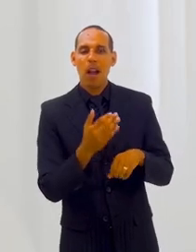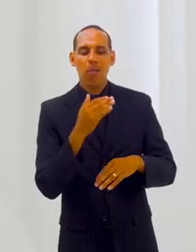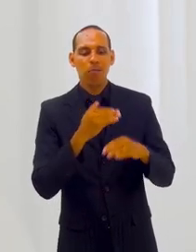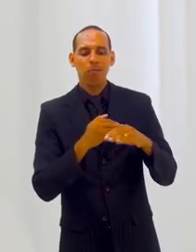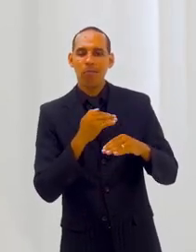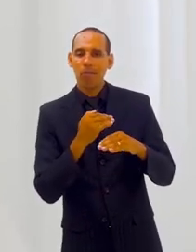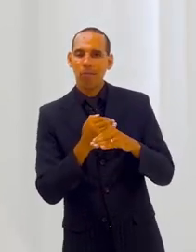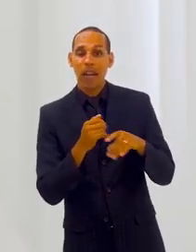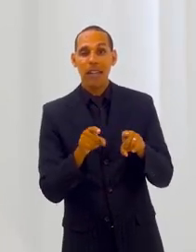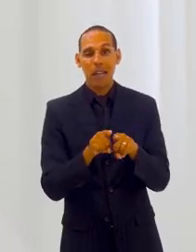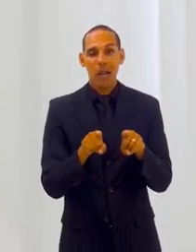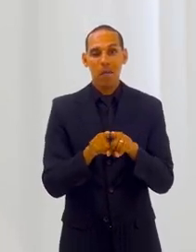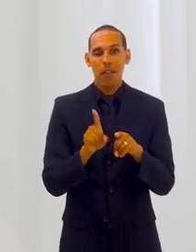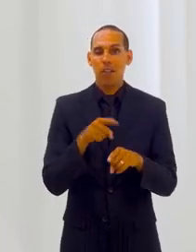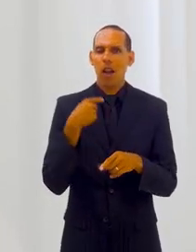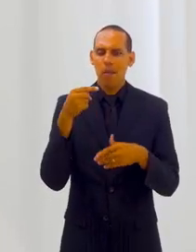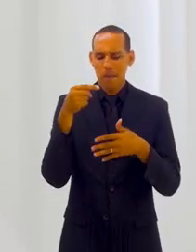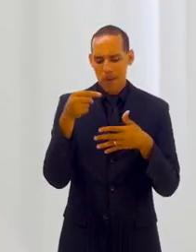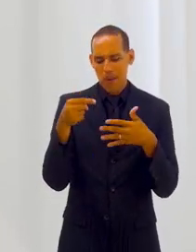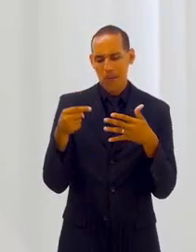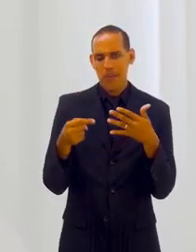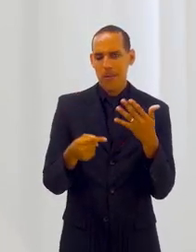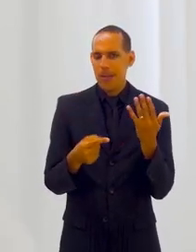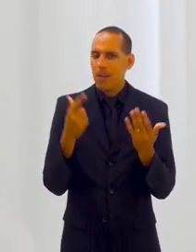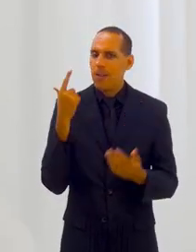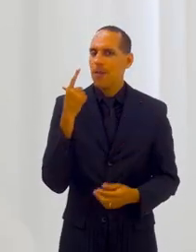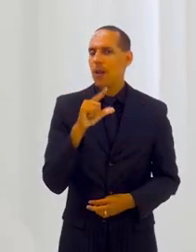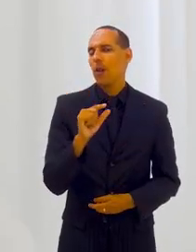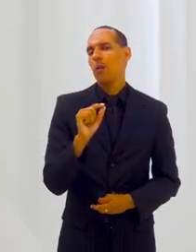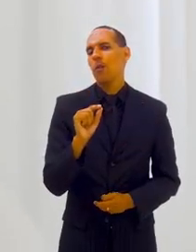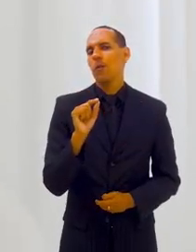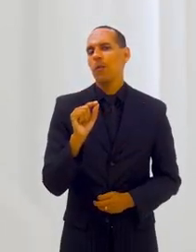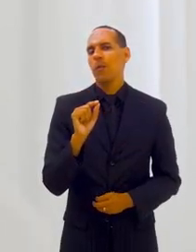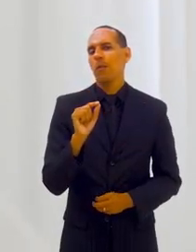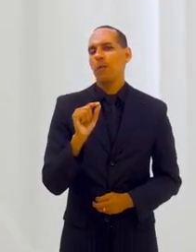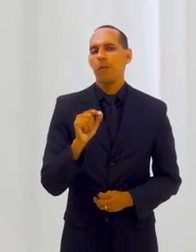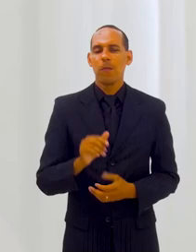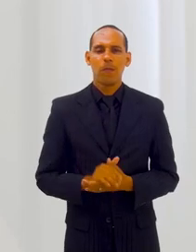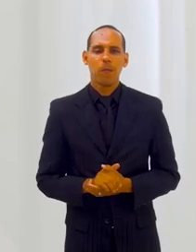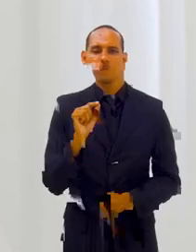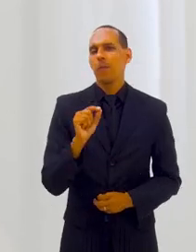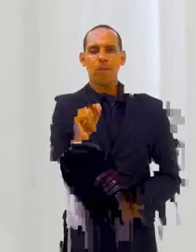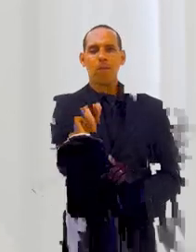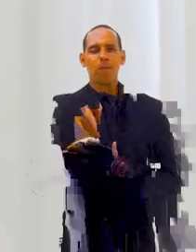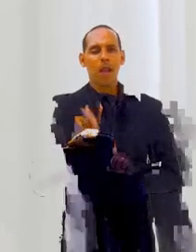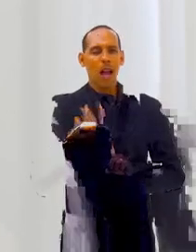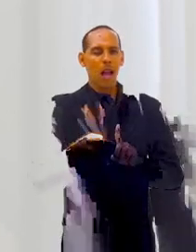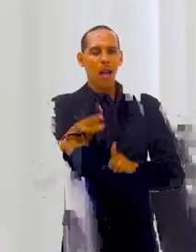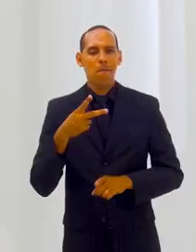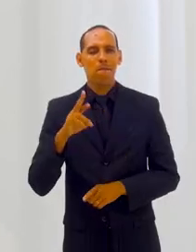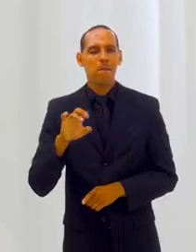dentro das nossas condições, né, de pressão e temperatura,